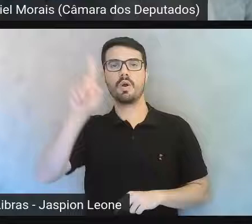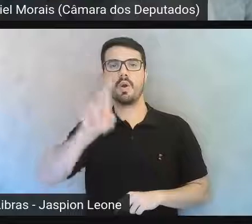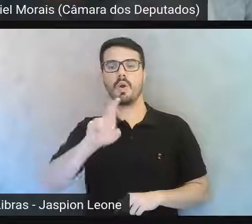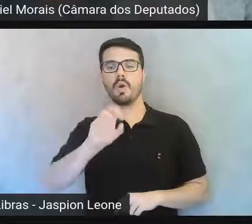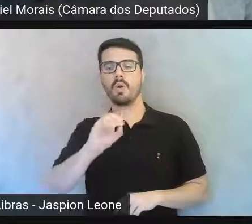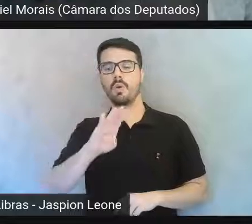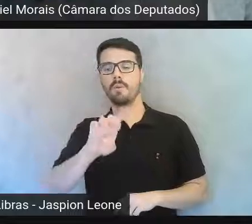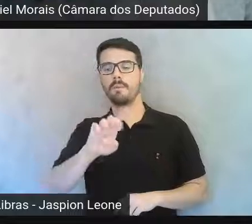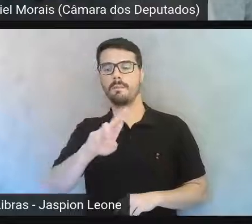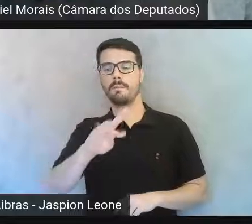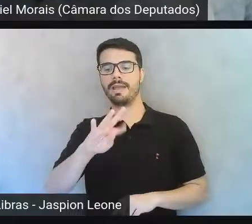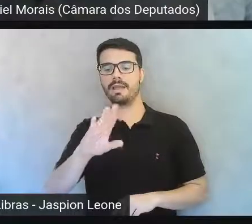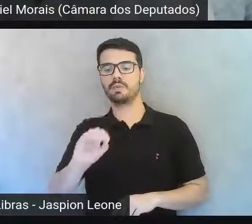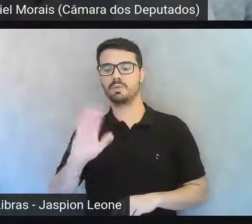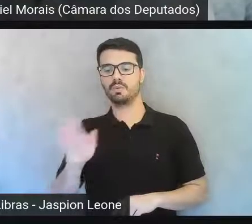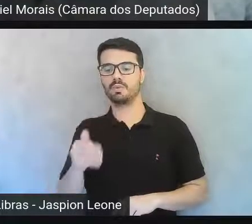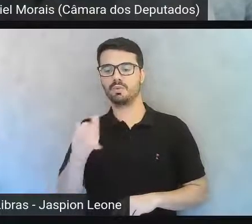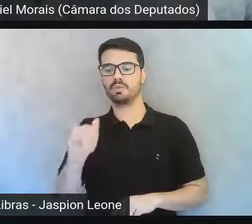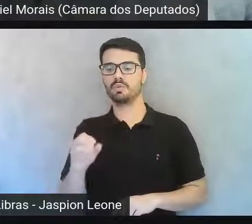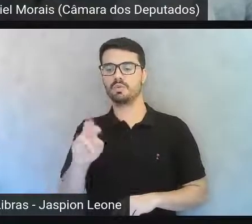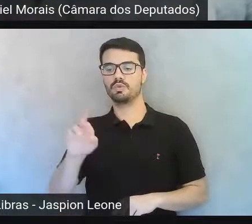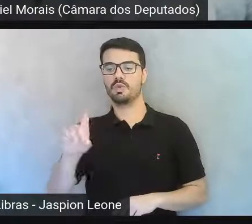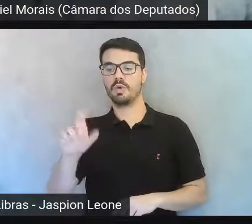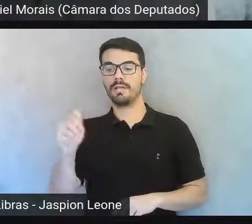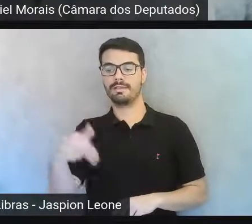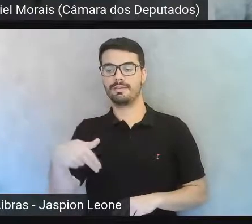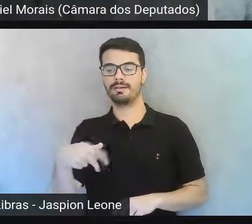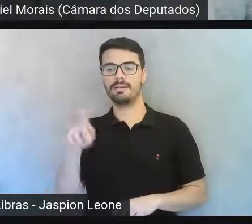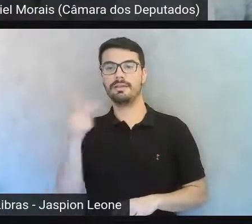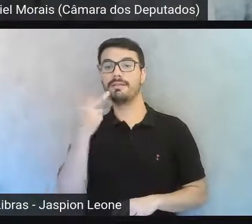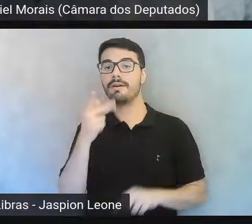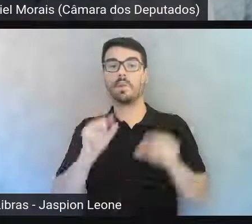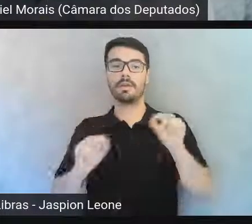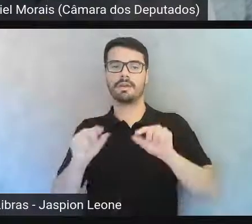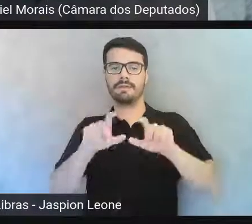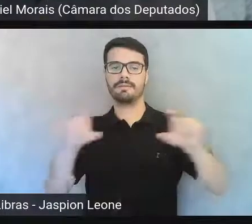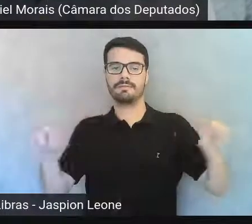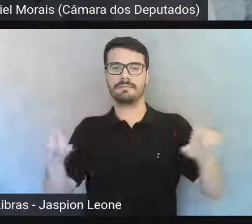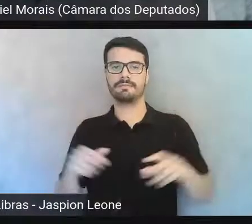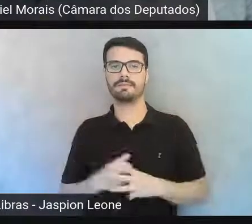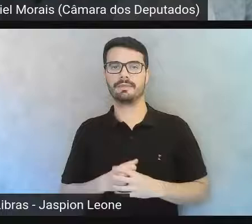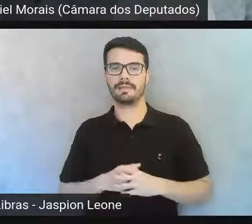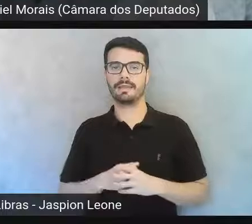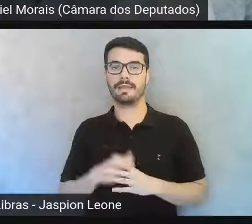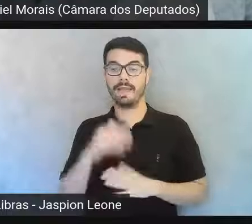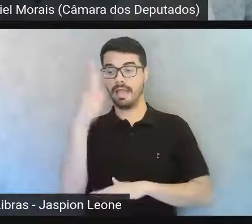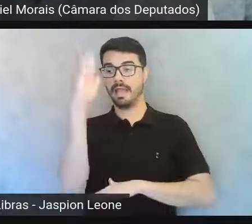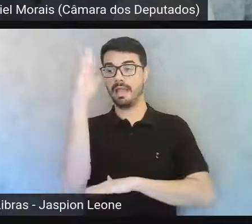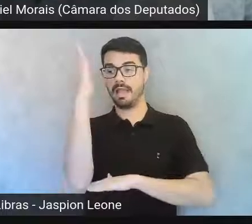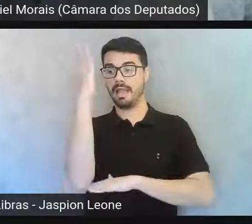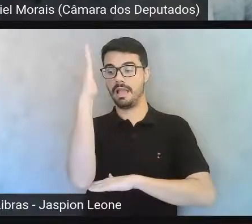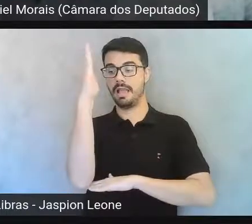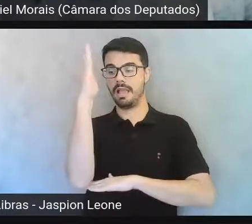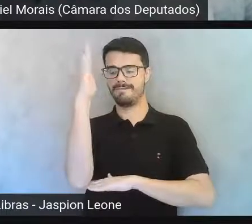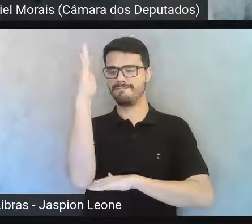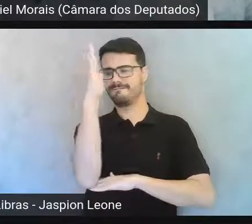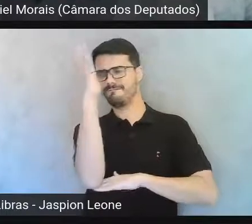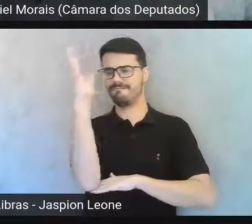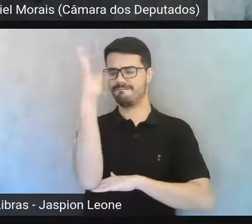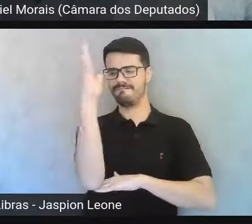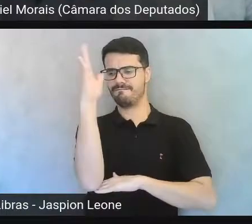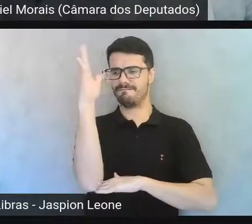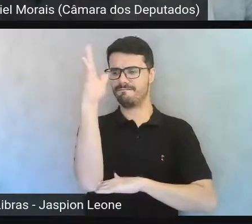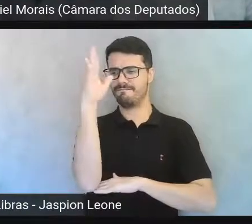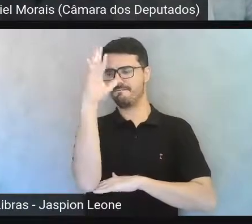Naquele célebre Os Fogos do Céu. Ele diz o seguinte: o carvalho lutou contra o vento e se quebrou.